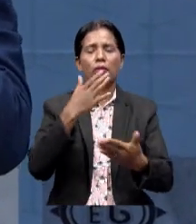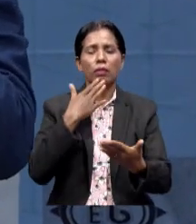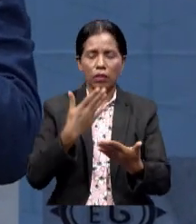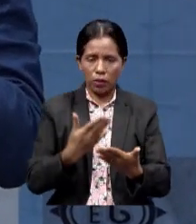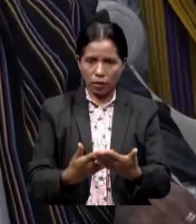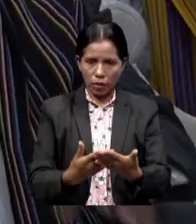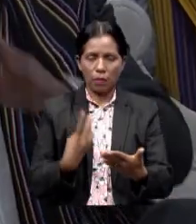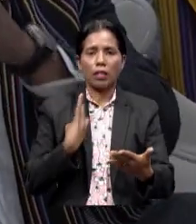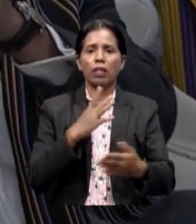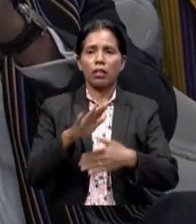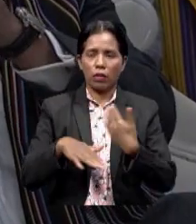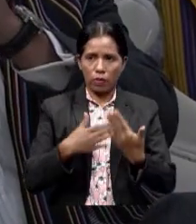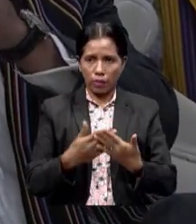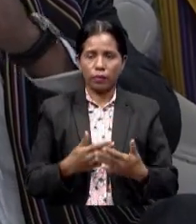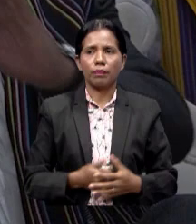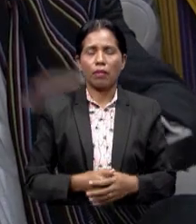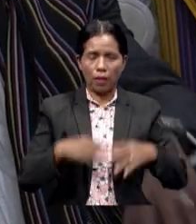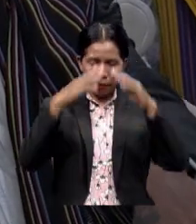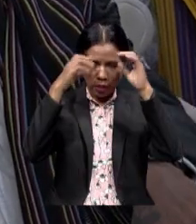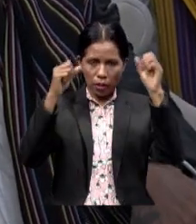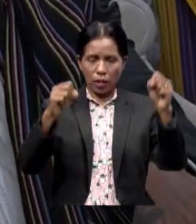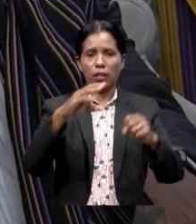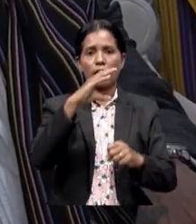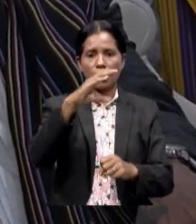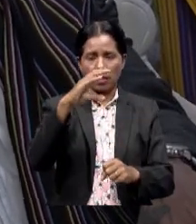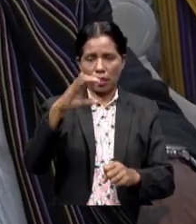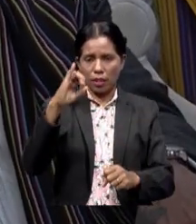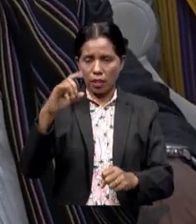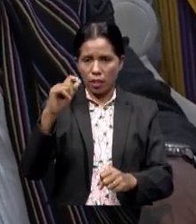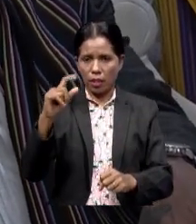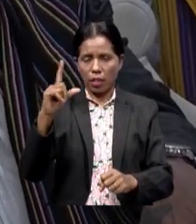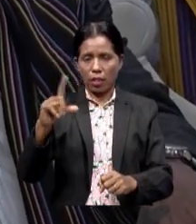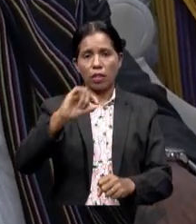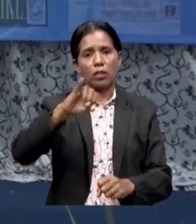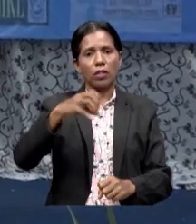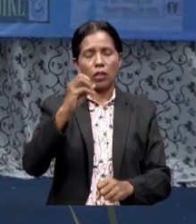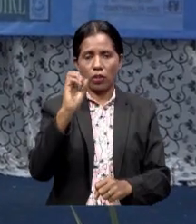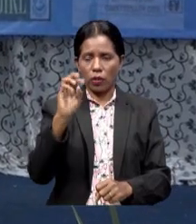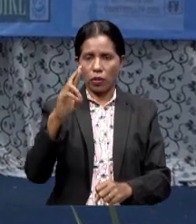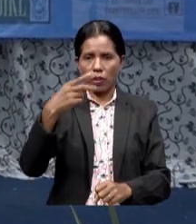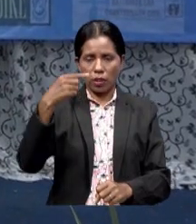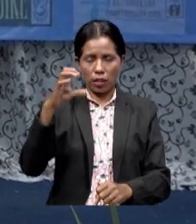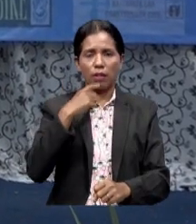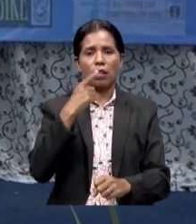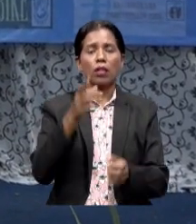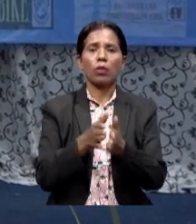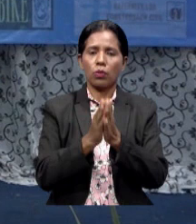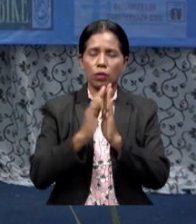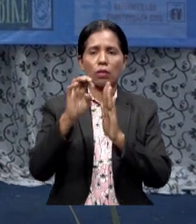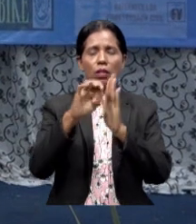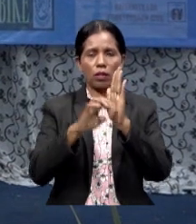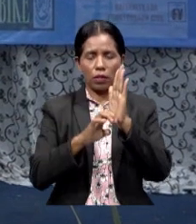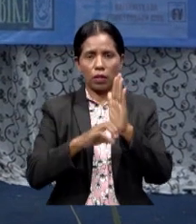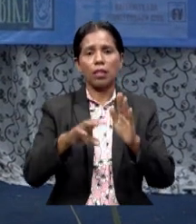ba ita hutu. Presidente Câmara Comércio e Indústria Timor-Leste, Jorge Manuel de Araújo Serrano, o subestrutura